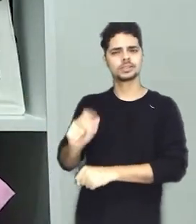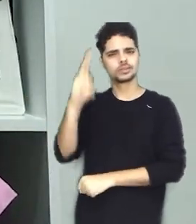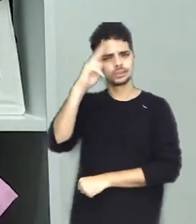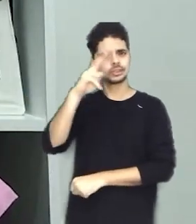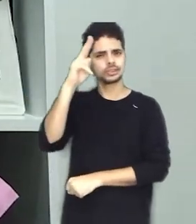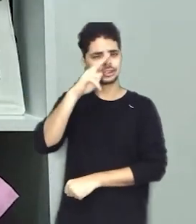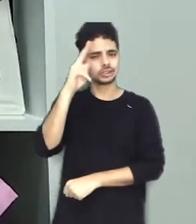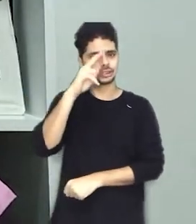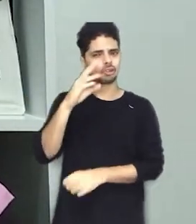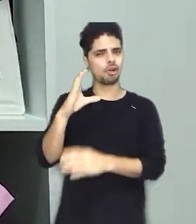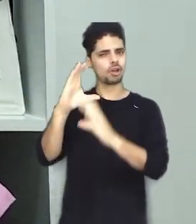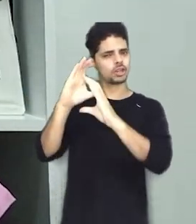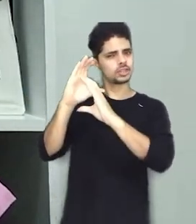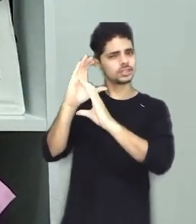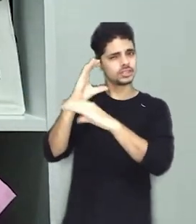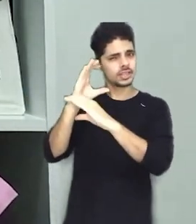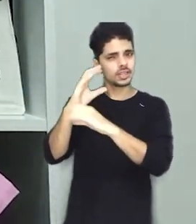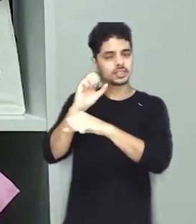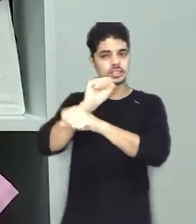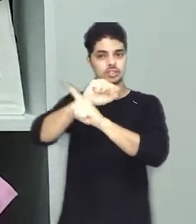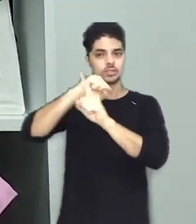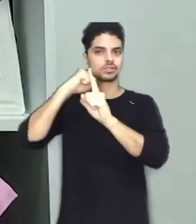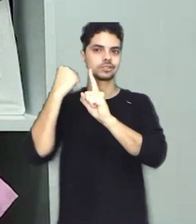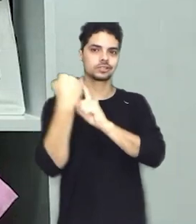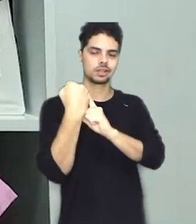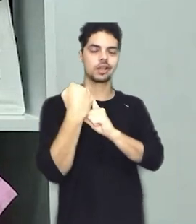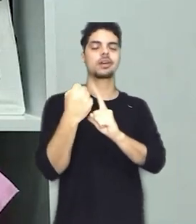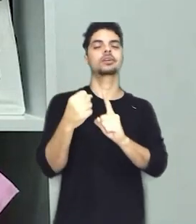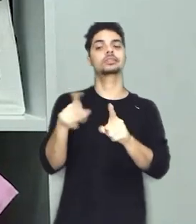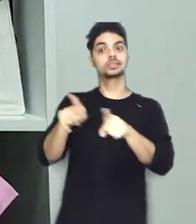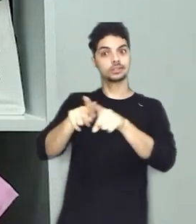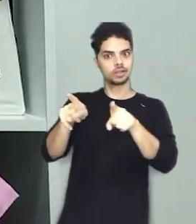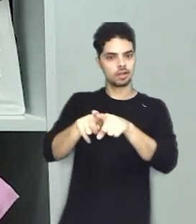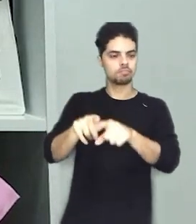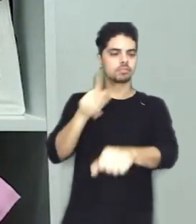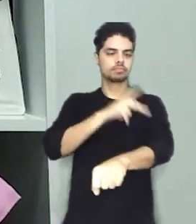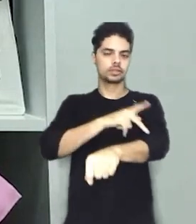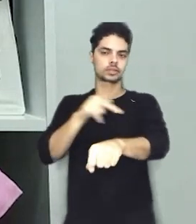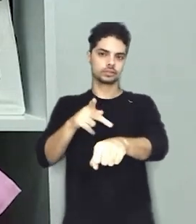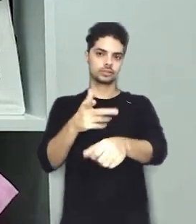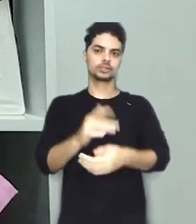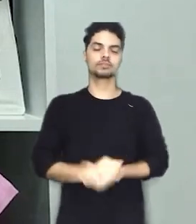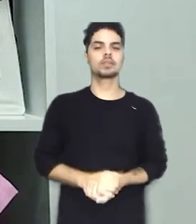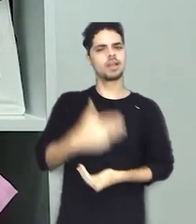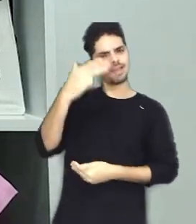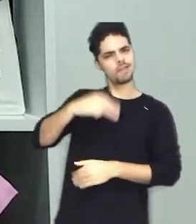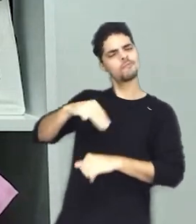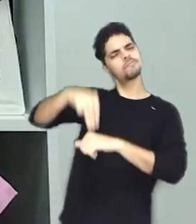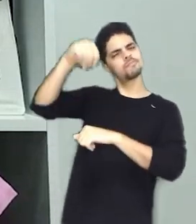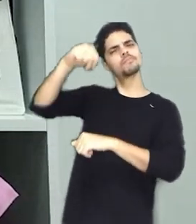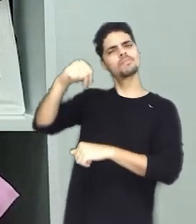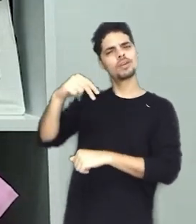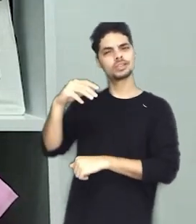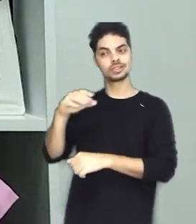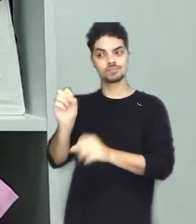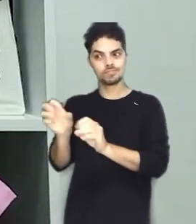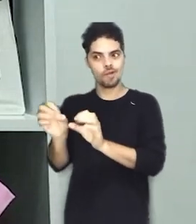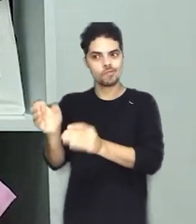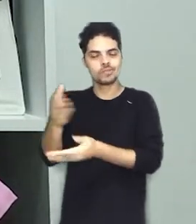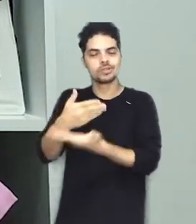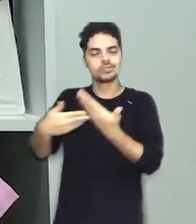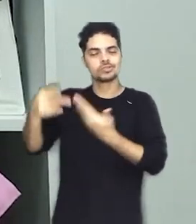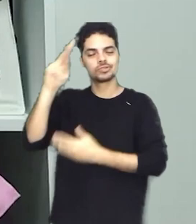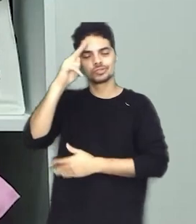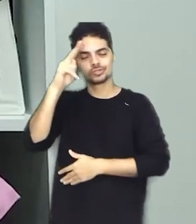Ciências Sociais e Pedagogia. Sou mestre em Ensino de História pelo Prof. História da Universidade Federal